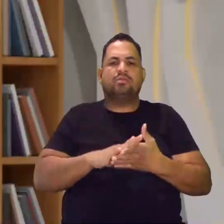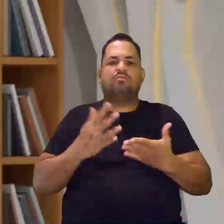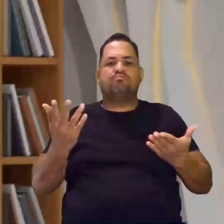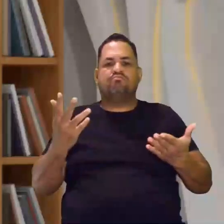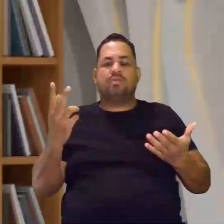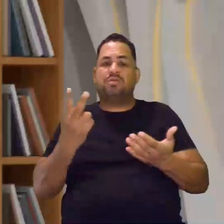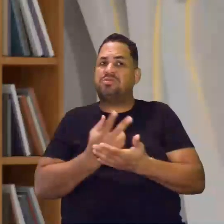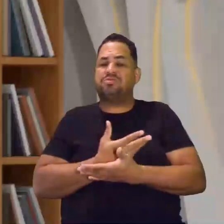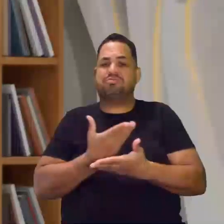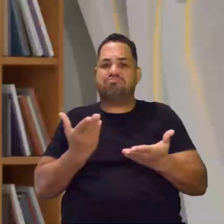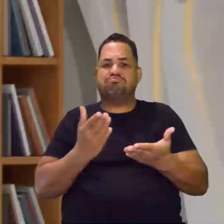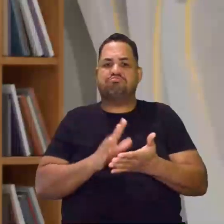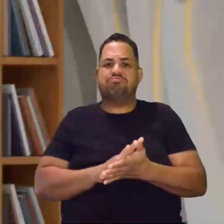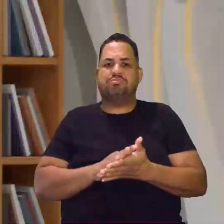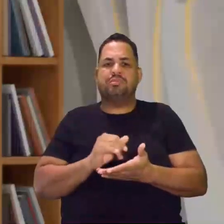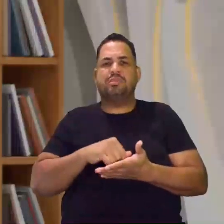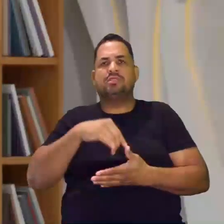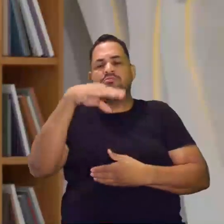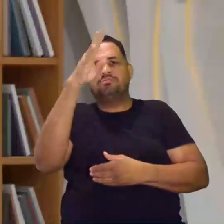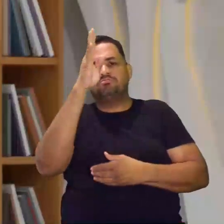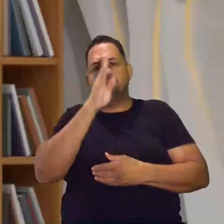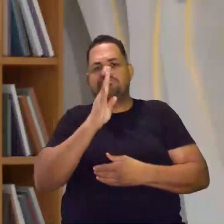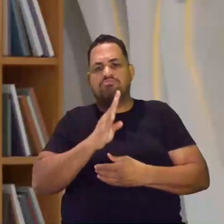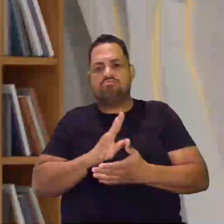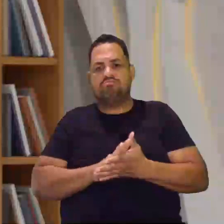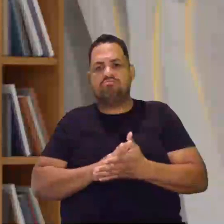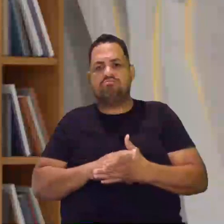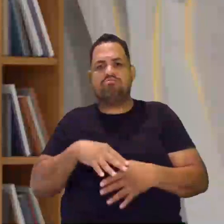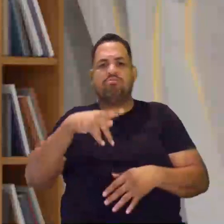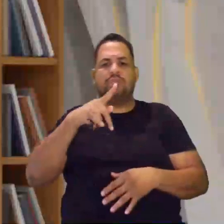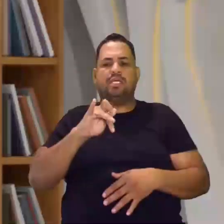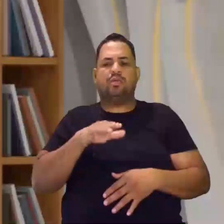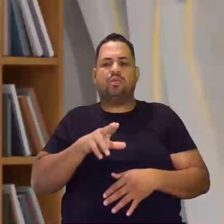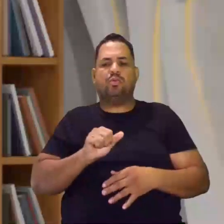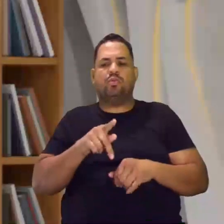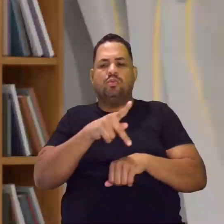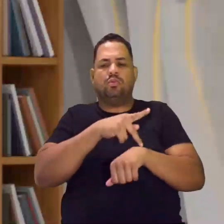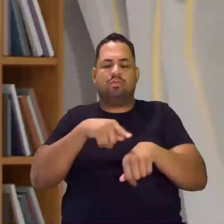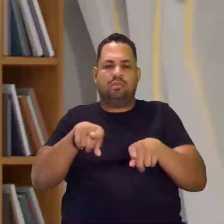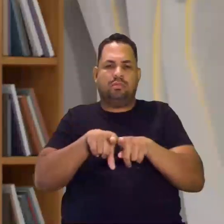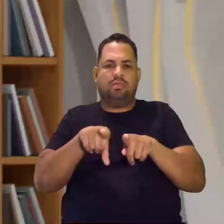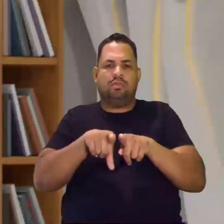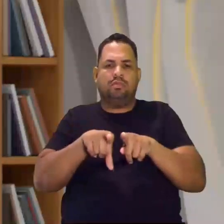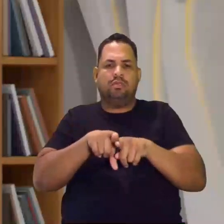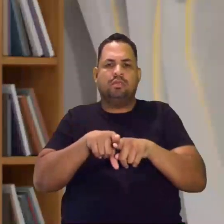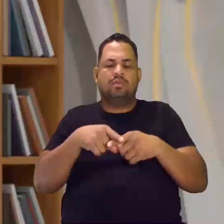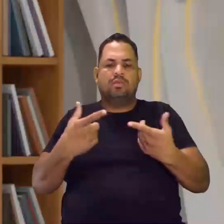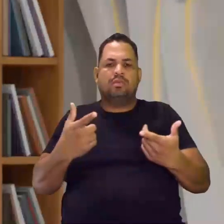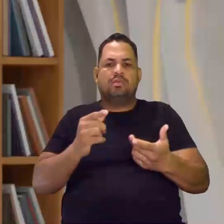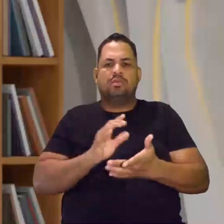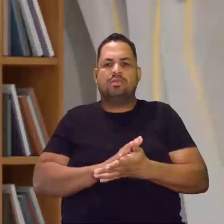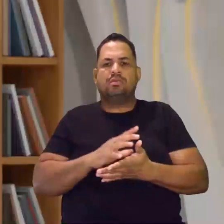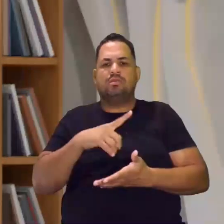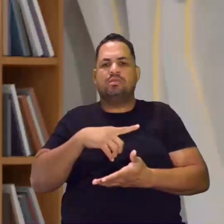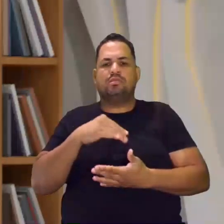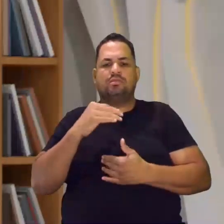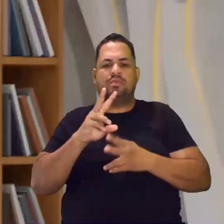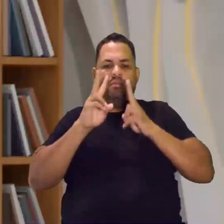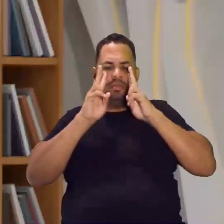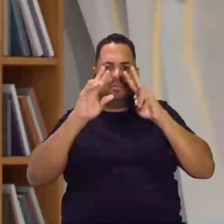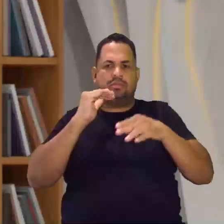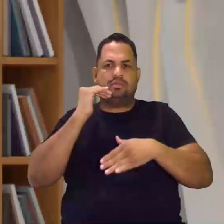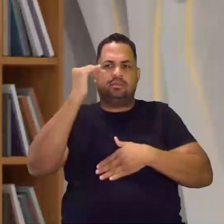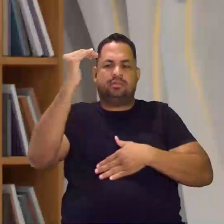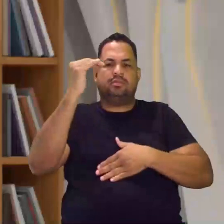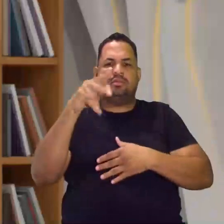que ocorreu, como ocorreu aqui no Brasil, como ocorreu no Peru, né? Então, o risco dessa visão de superioridade